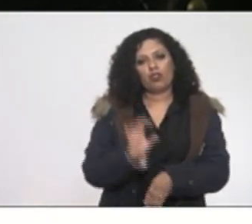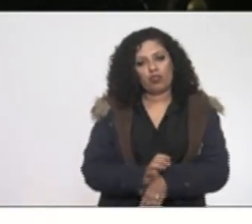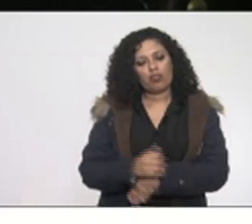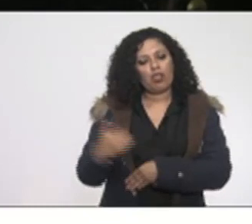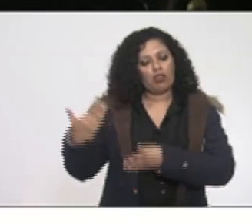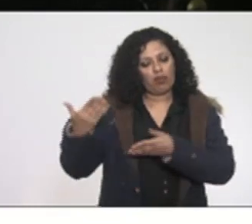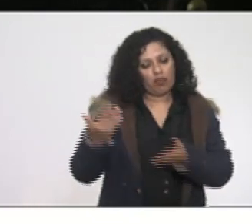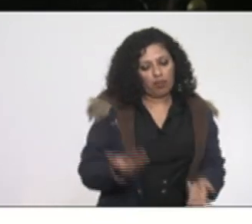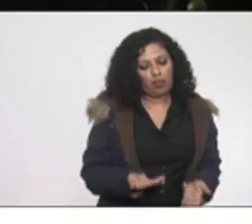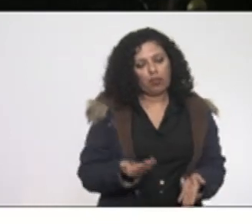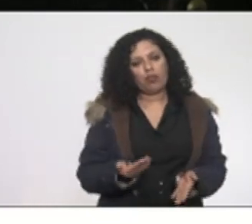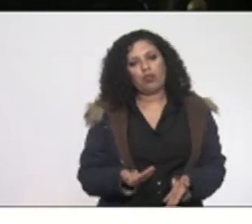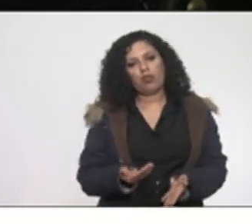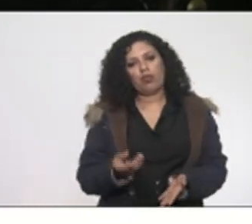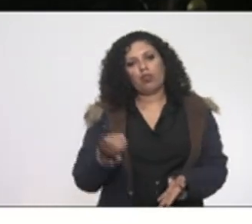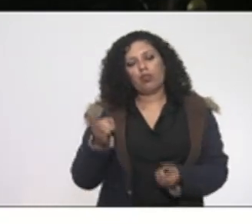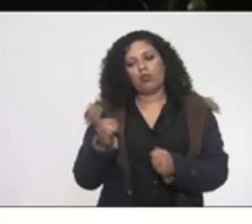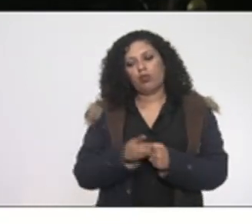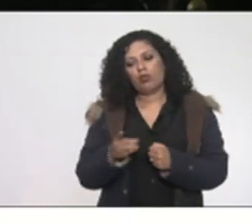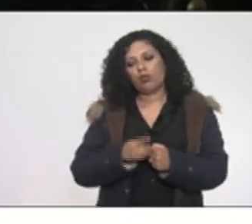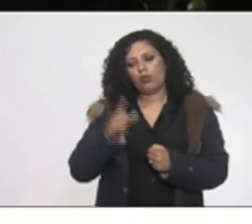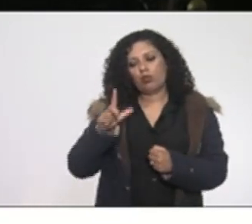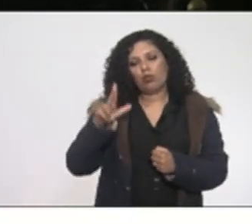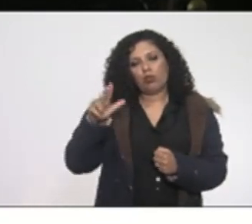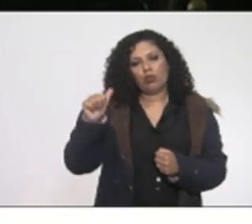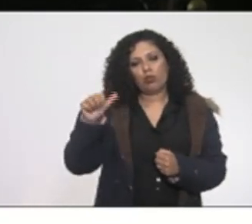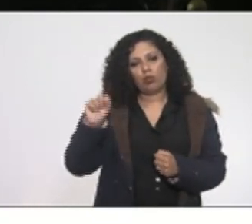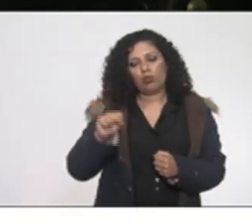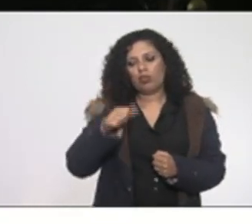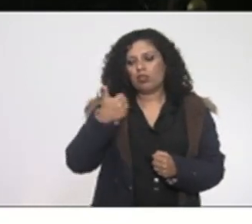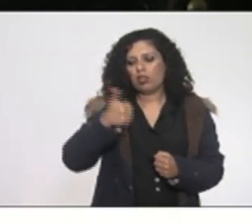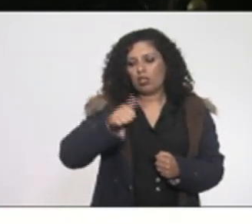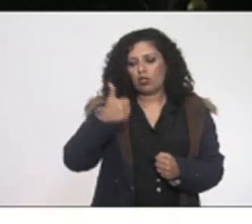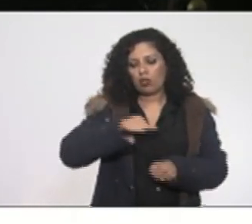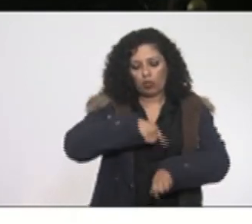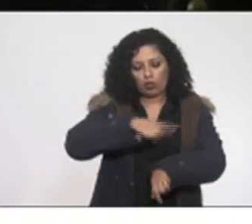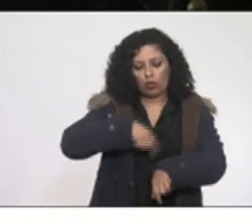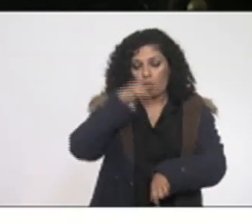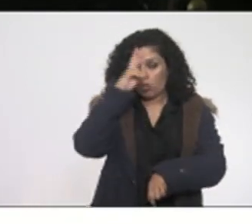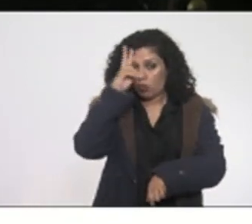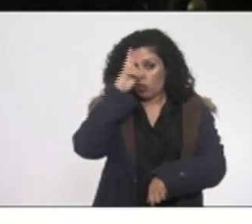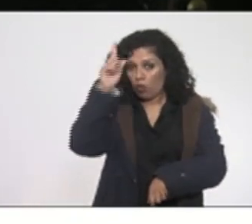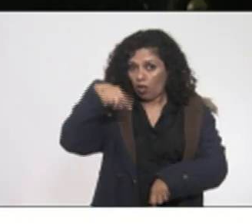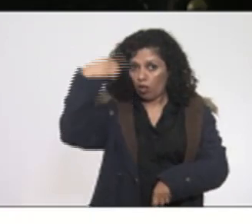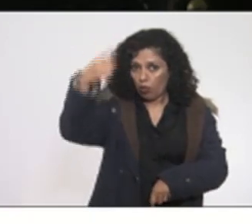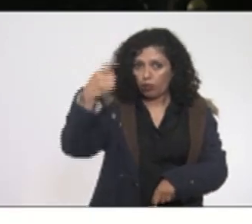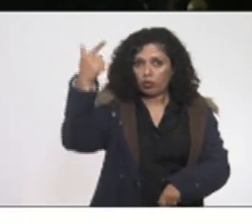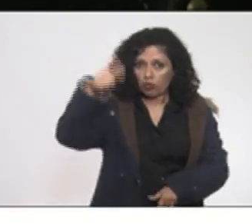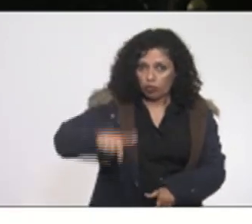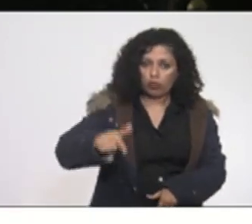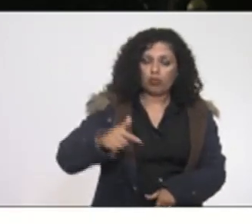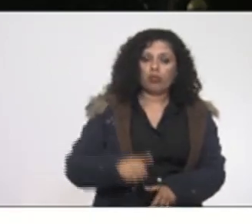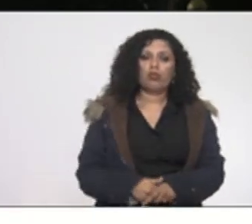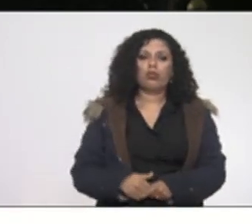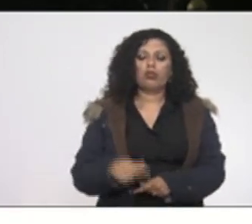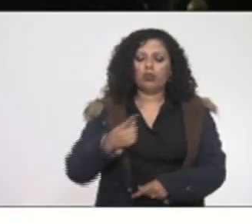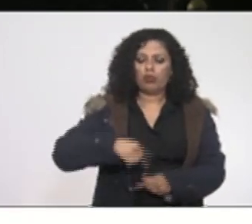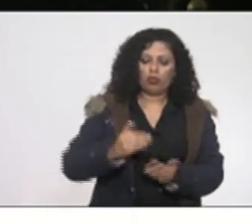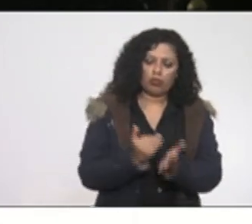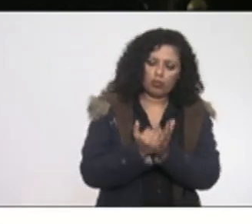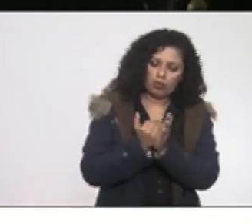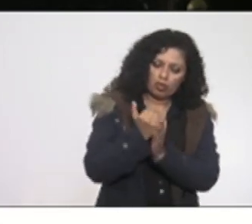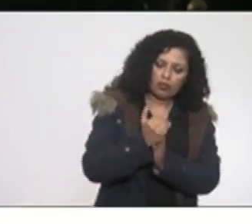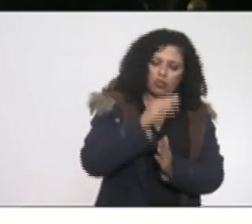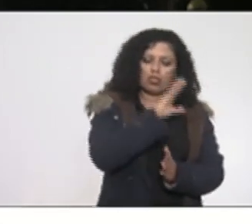Desenvolvimento Econômico, Dr. Lucas Tristão, às 11 horas da próxima segunda-feira, quando a gente avança com